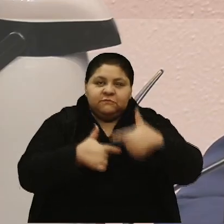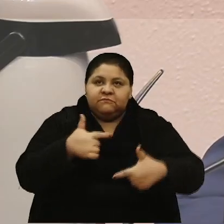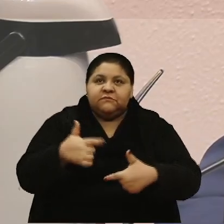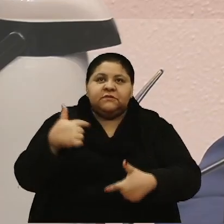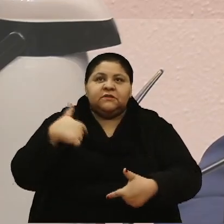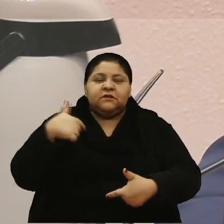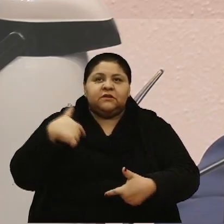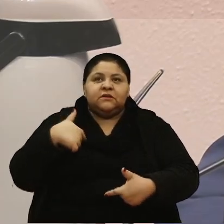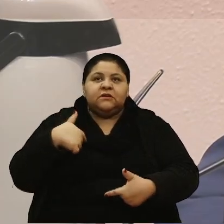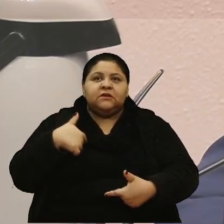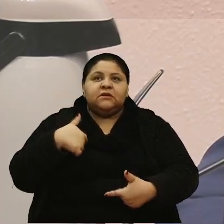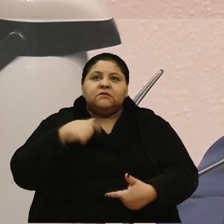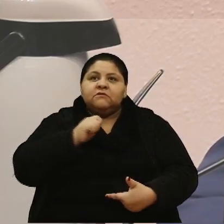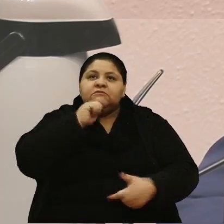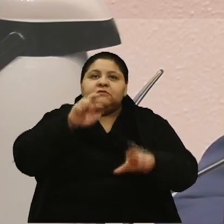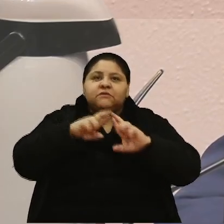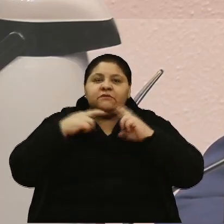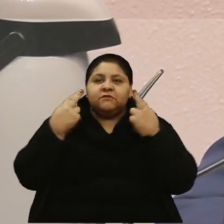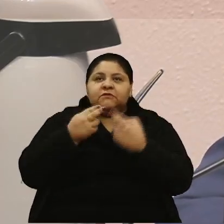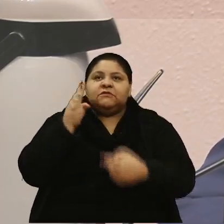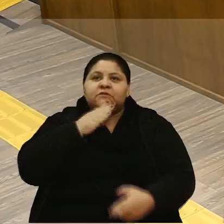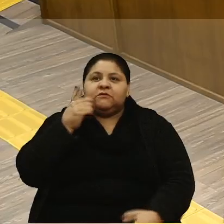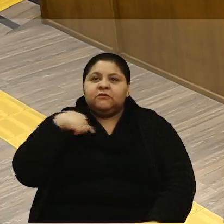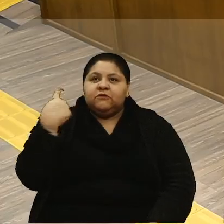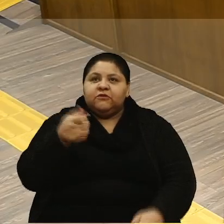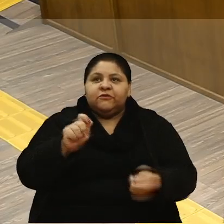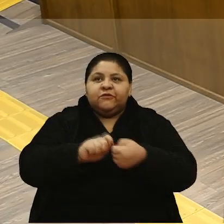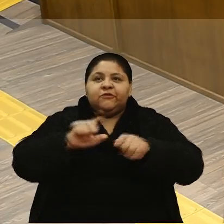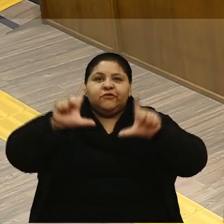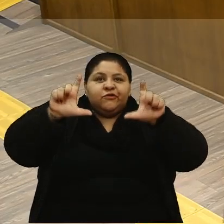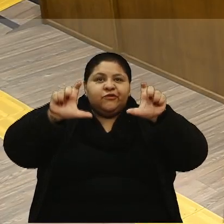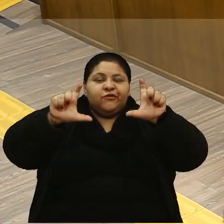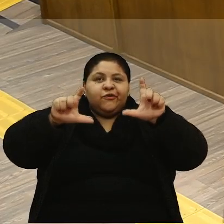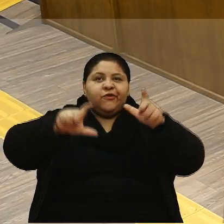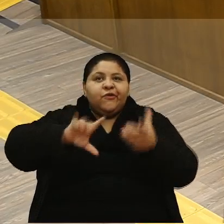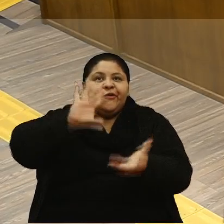vou suspender a sessão rapidamente para nós fazermos uma foto registrando esse momento.